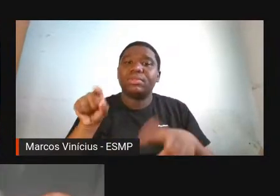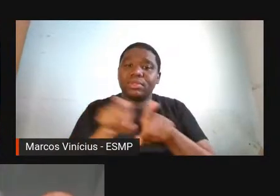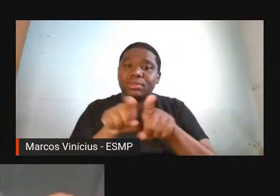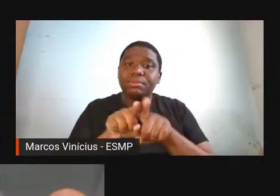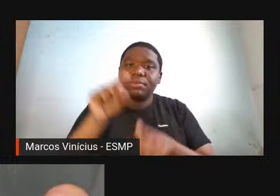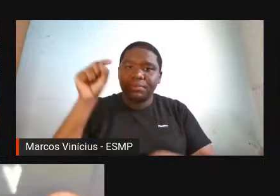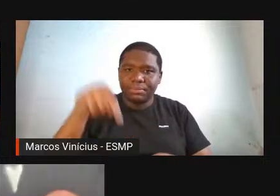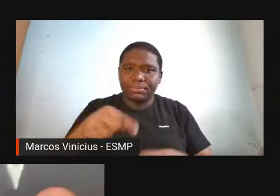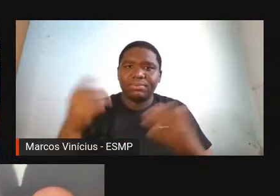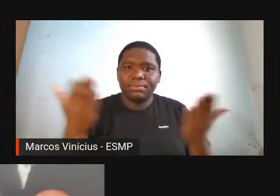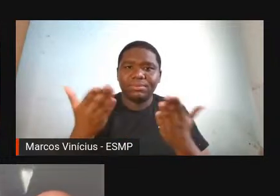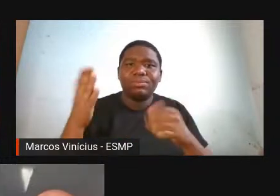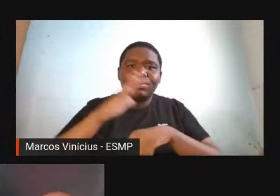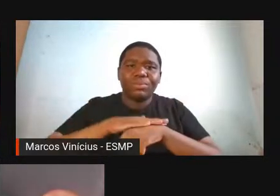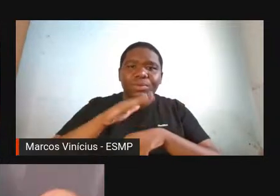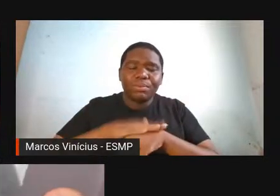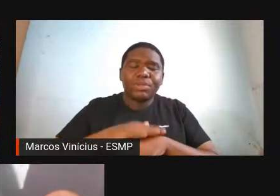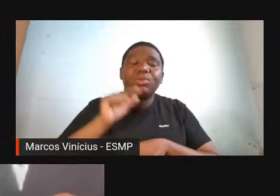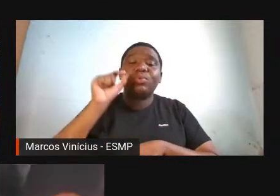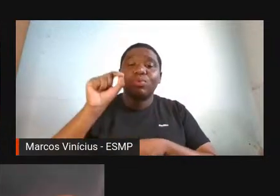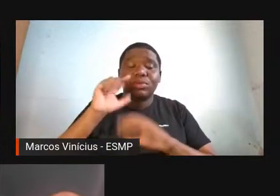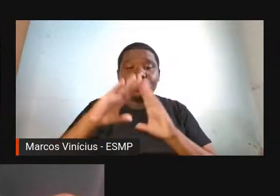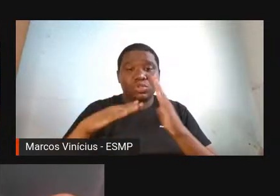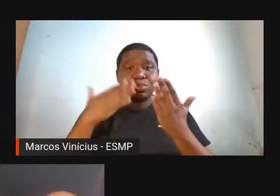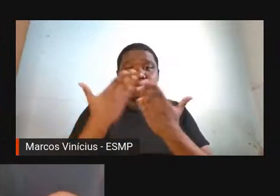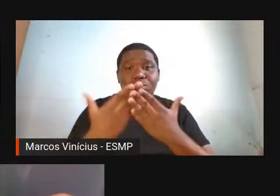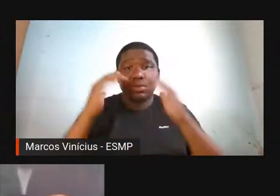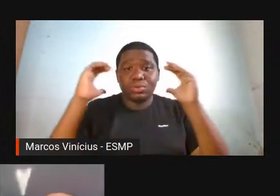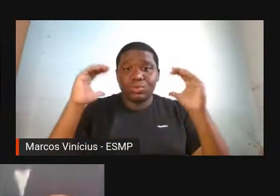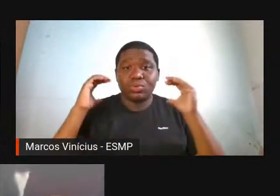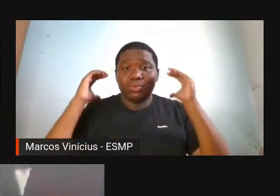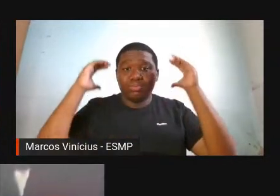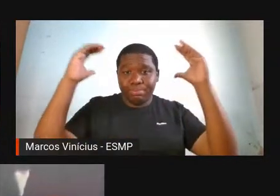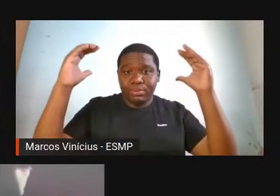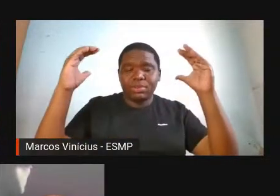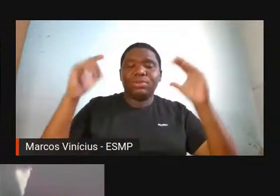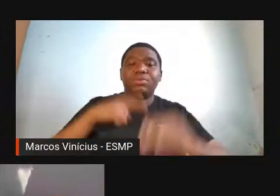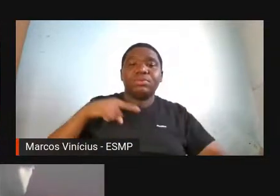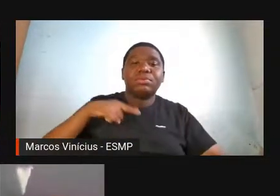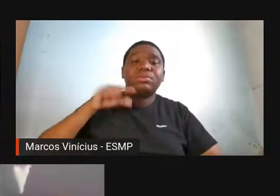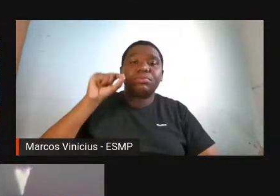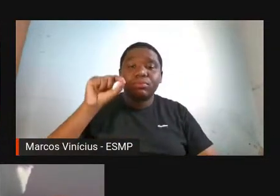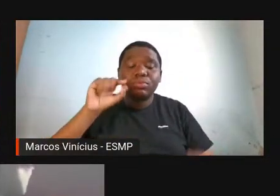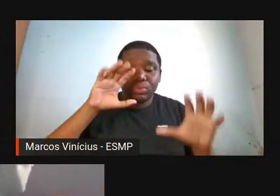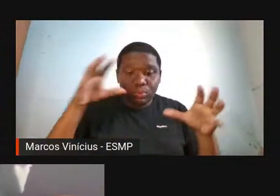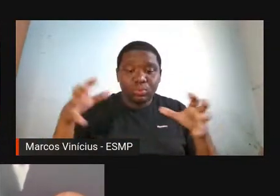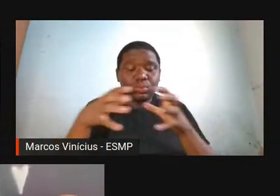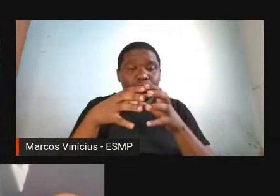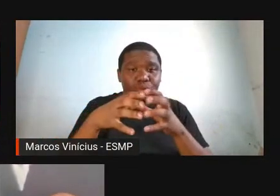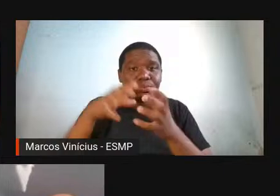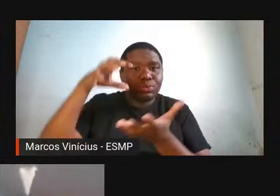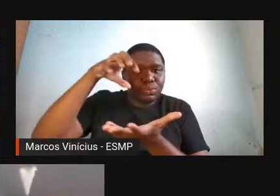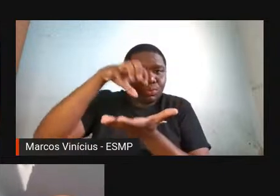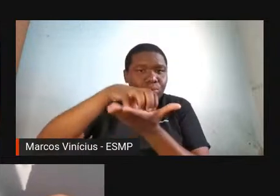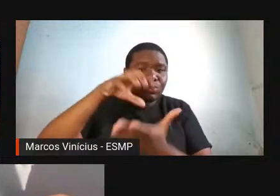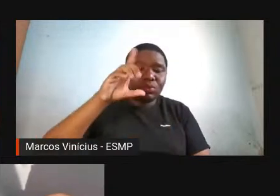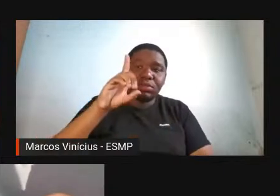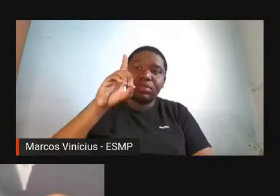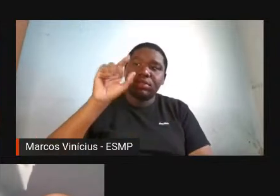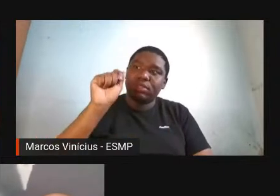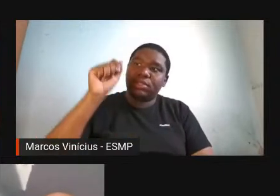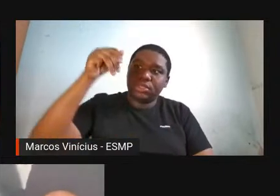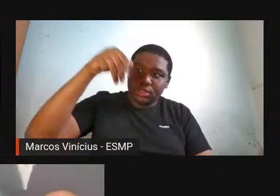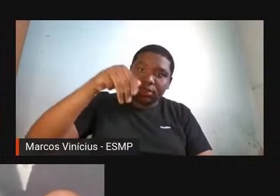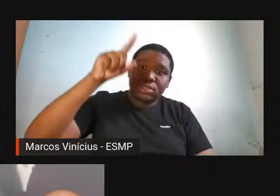momento como um órgão a dar o apoio ao recém-criado núcleo, que é o DANA, que é o núcleo